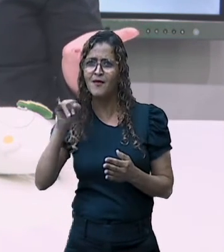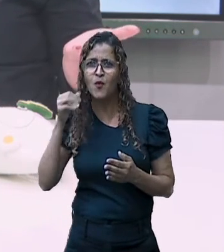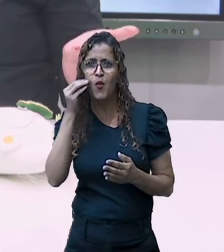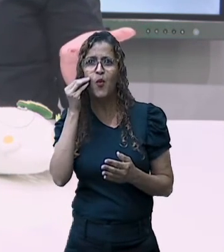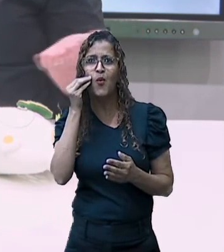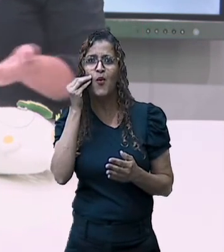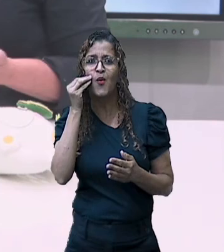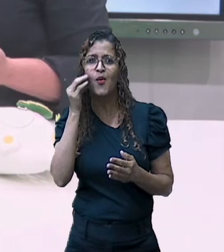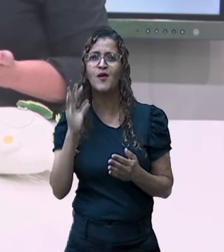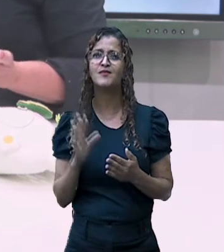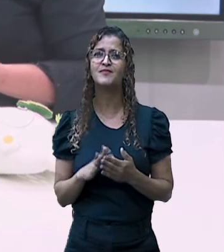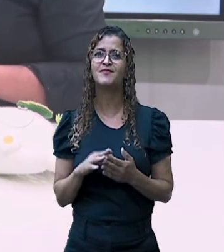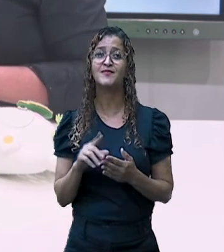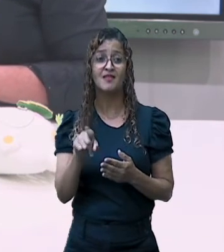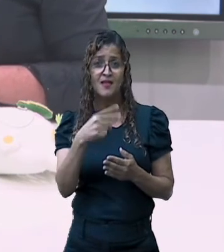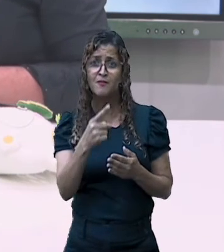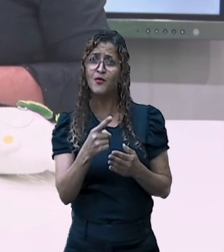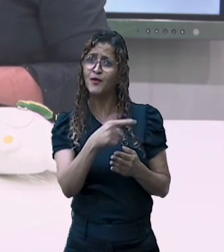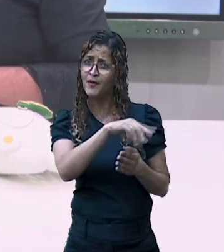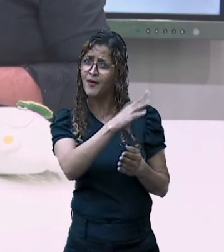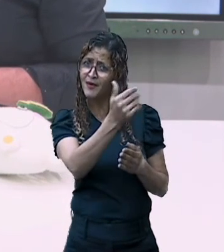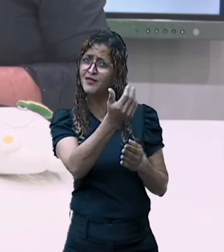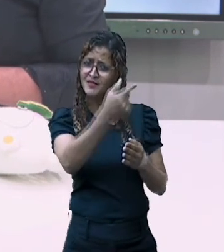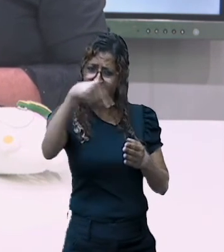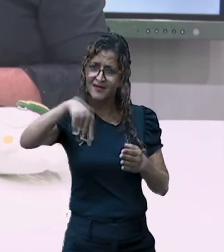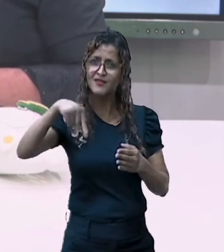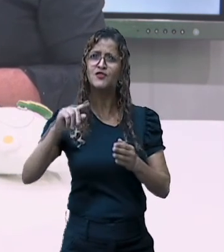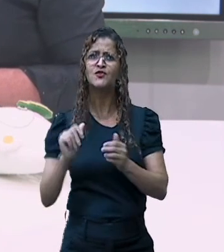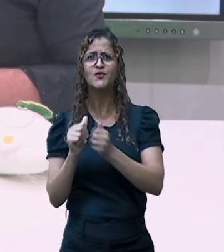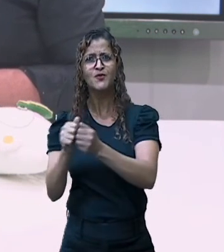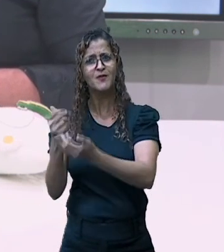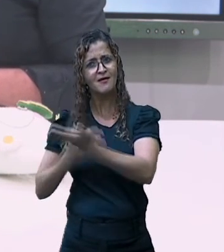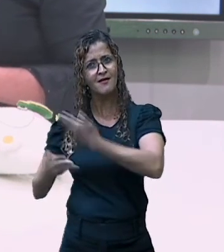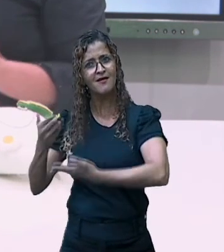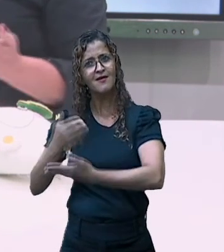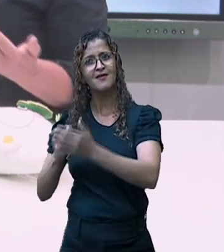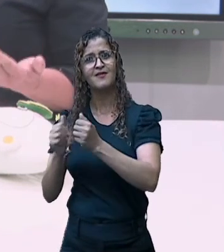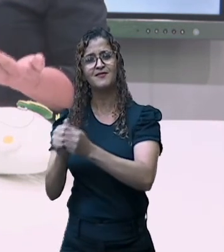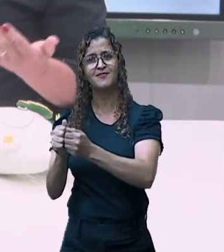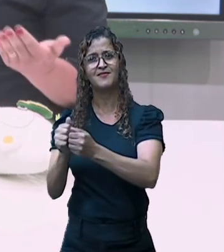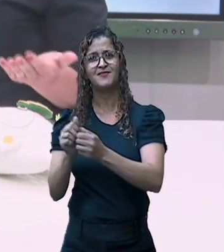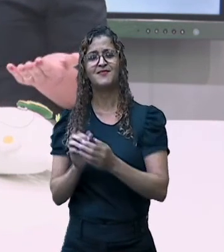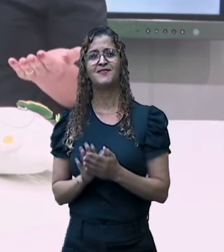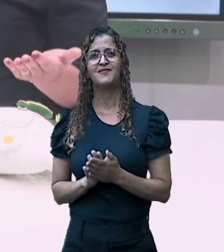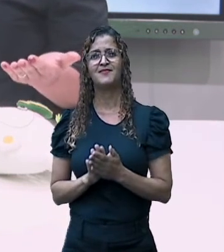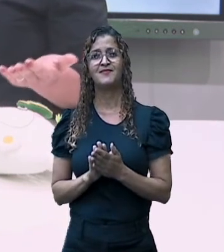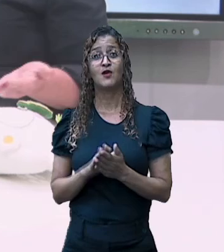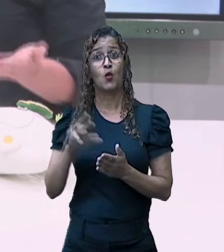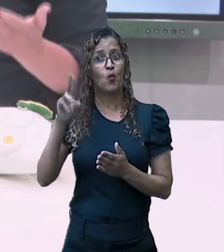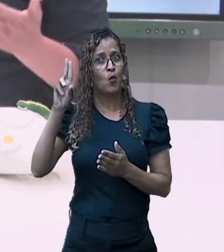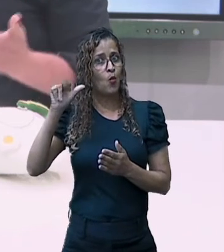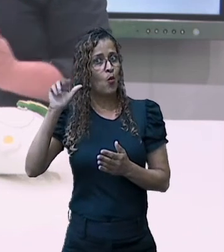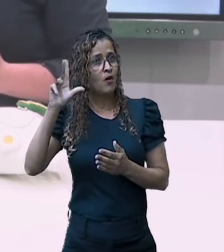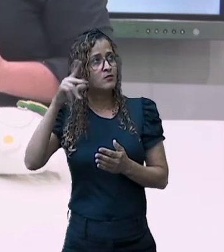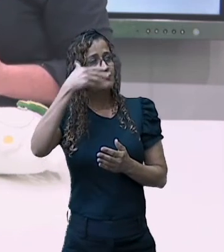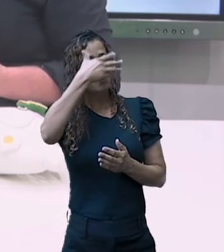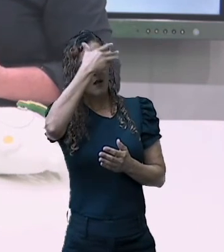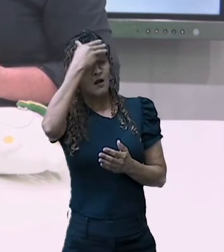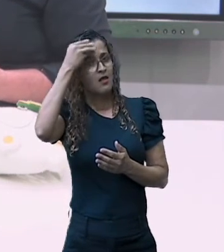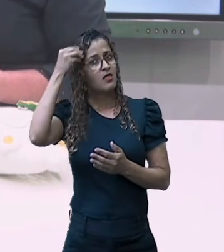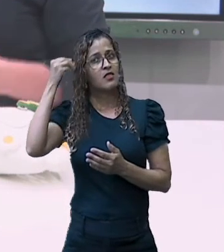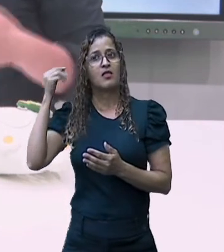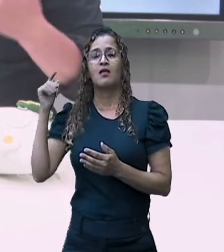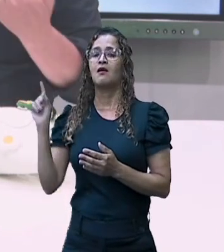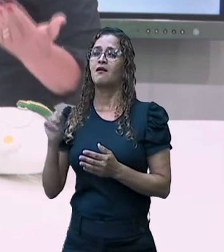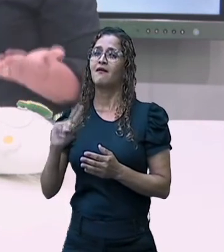oportunidade de trazer a Cecília novamente aqui com a gente, não é isso mesmo? E nunca devemos esquecer de irmos sempre